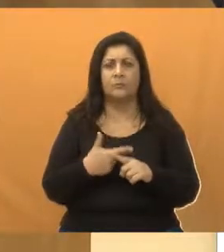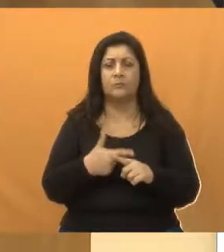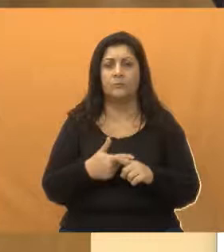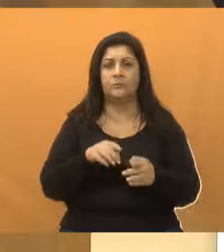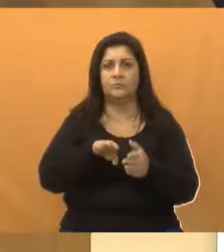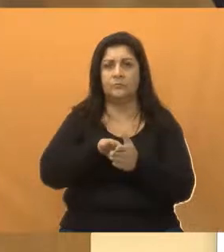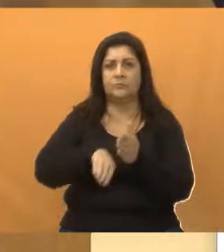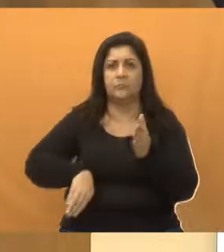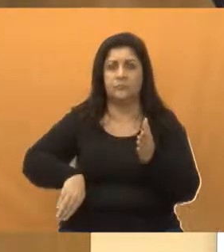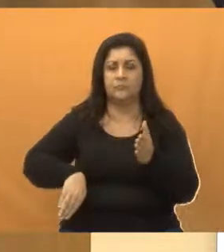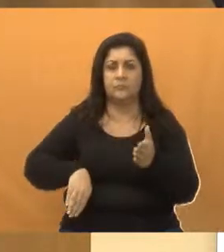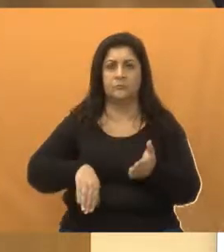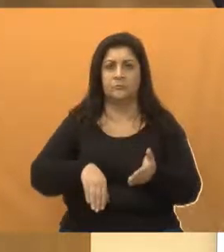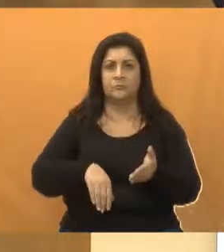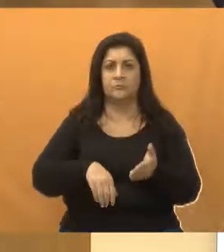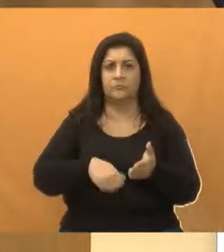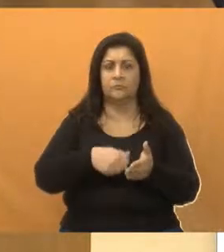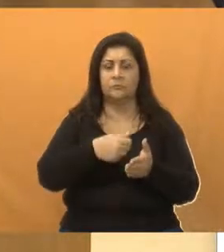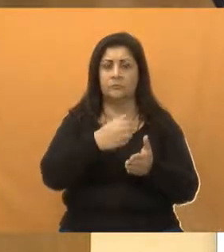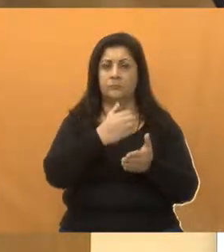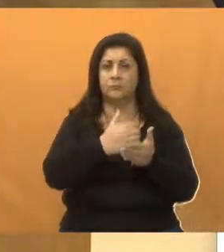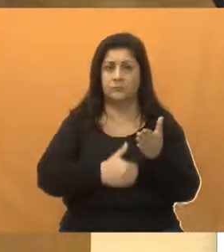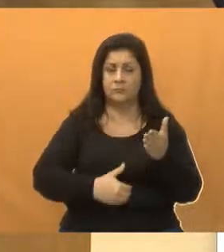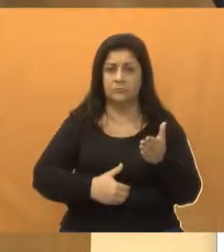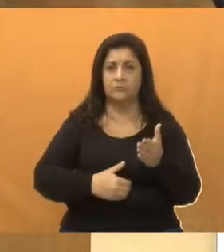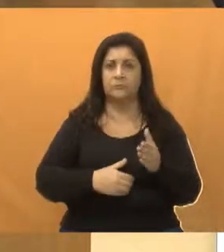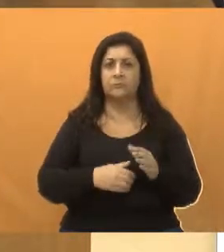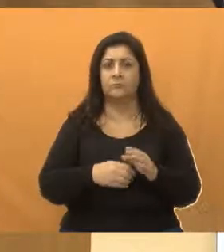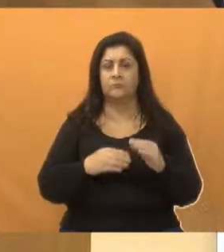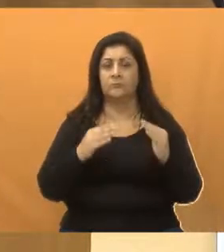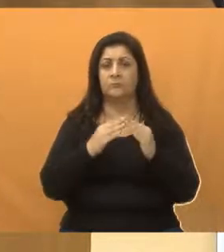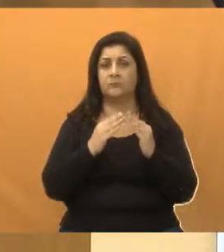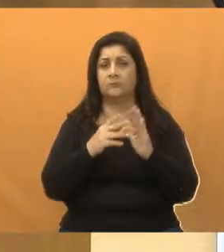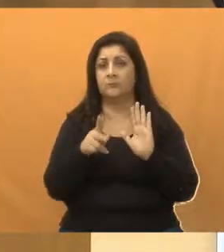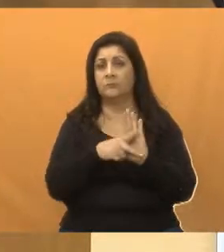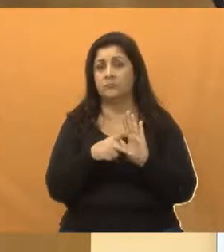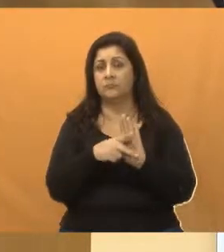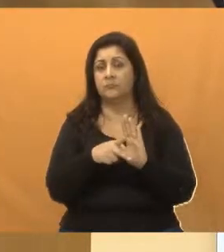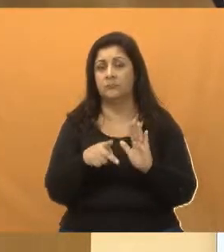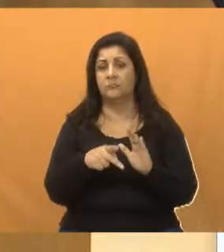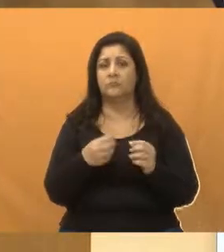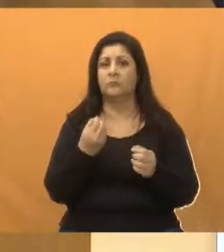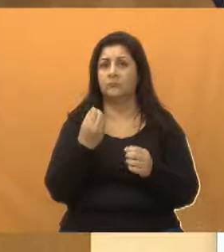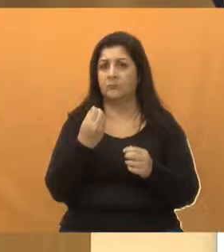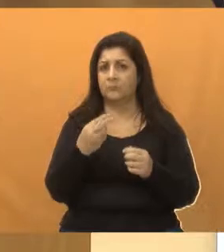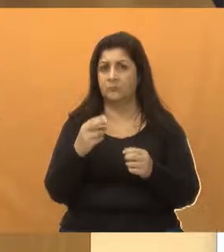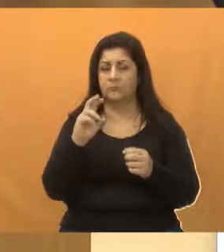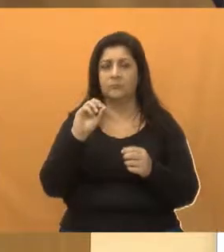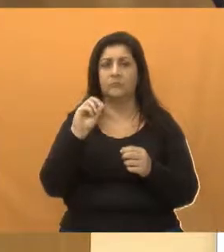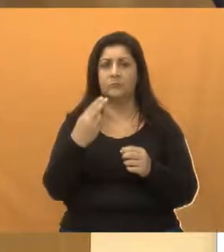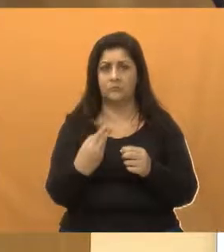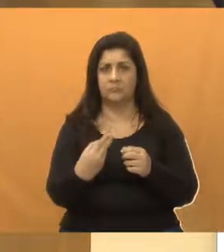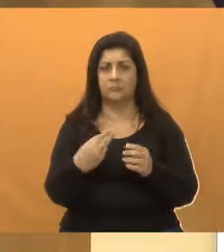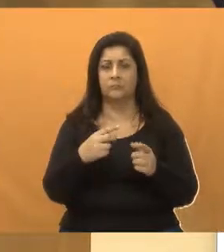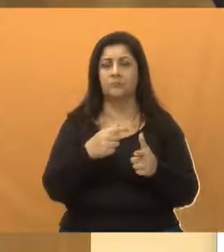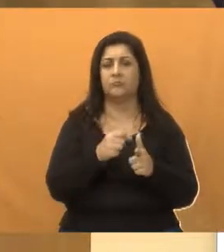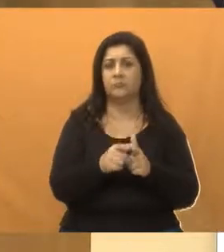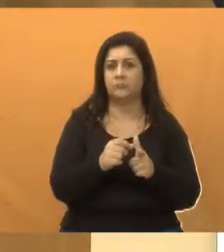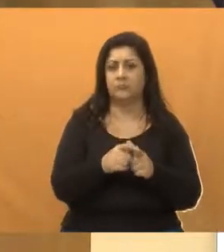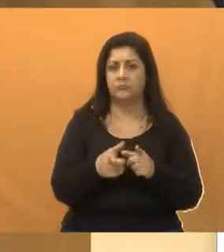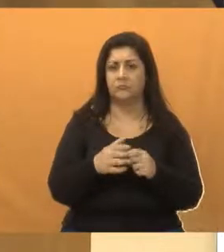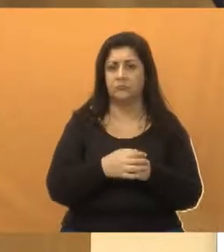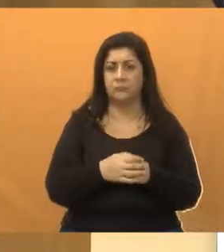justificativa a isenção de imóveis próprios de aluguel ou comodato, tanto da Secretaria Municipal de